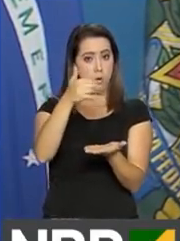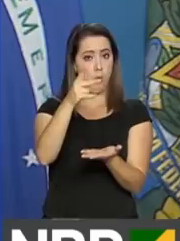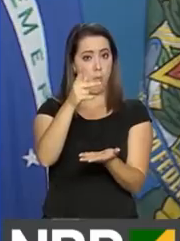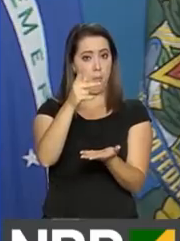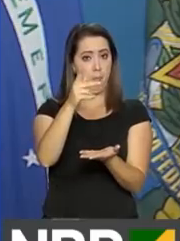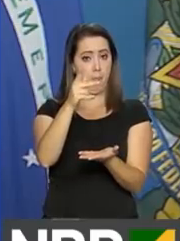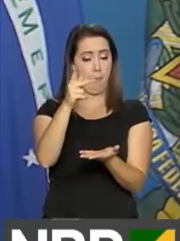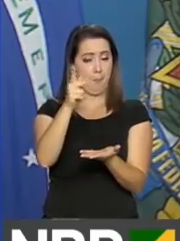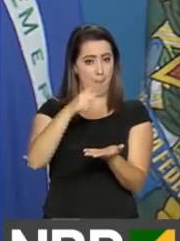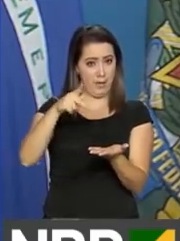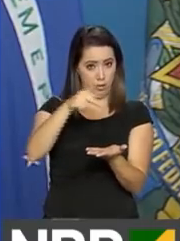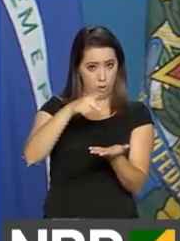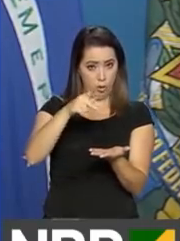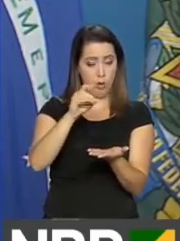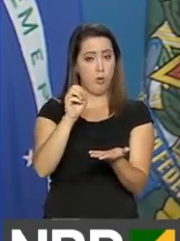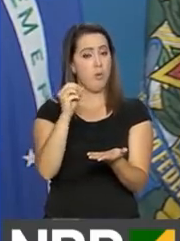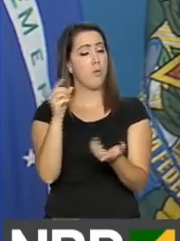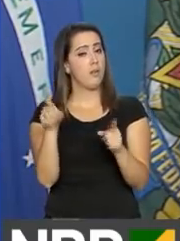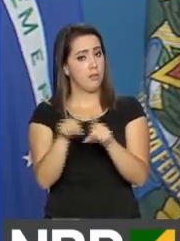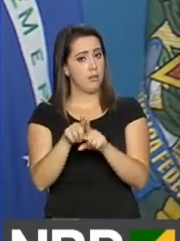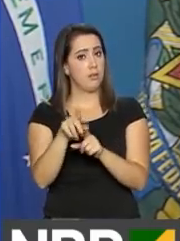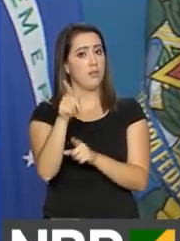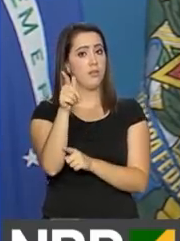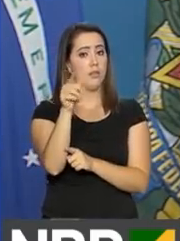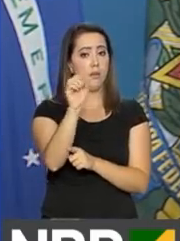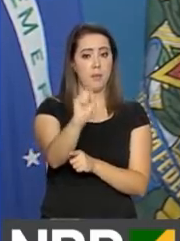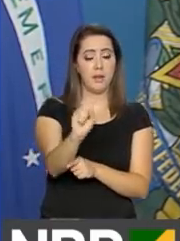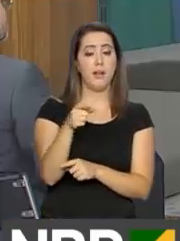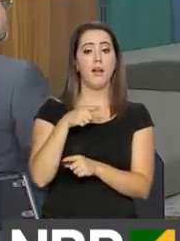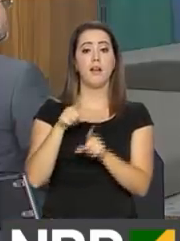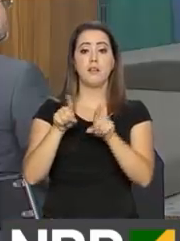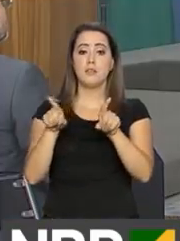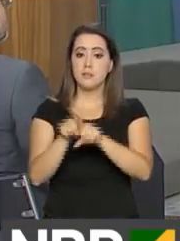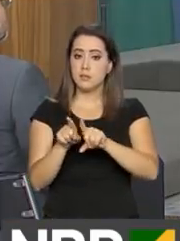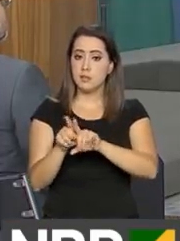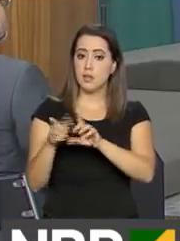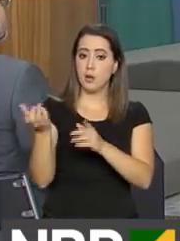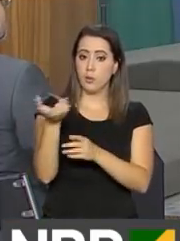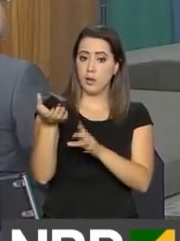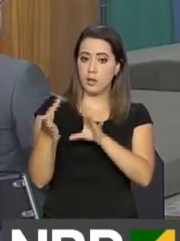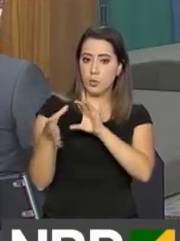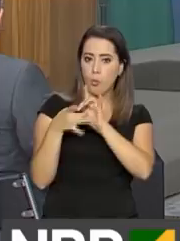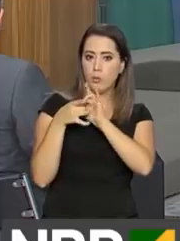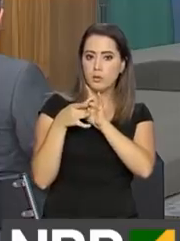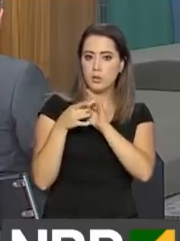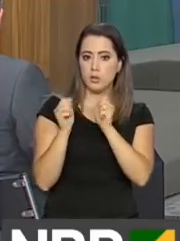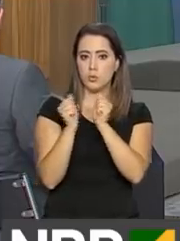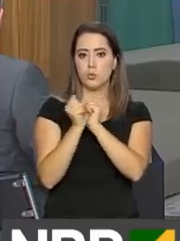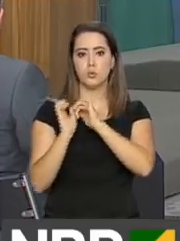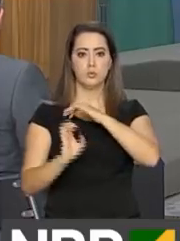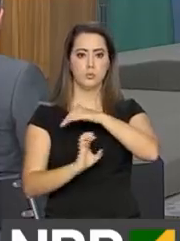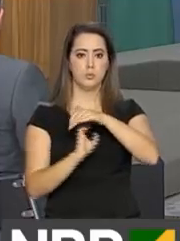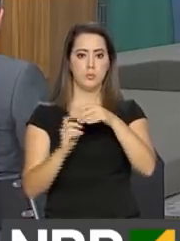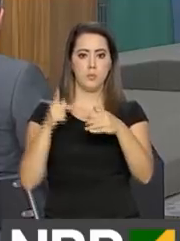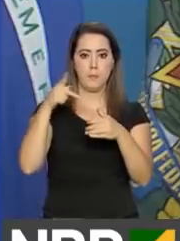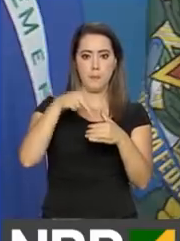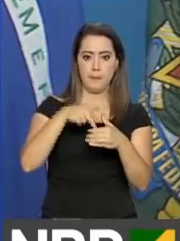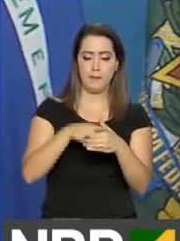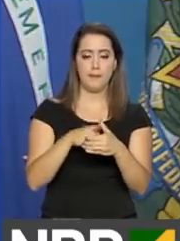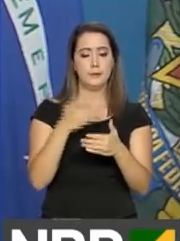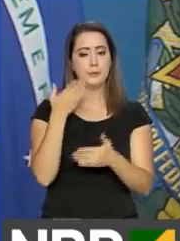falasse para você entrar em contato com ele porque eles querem uma parceria com a petrobras e na sua expressão na expressão do presidente